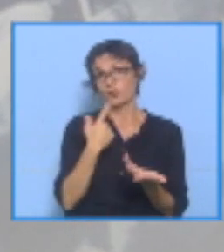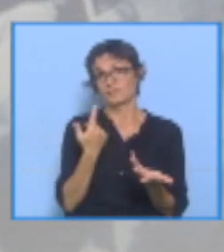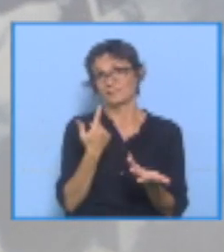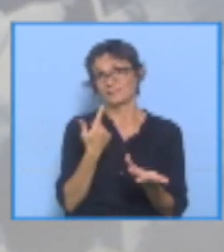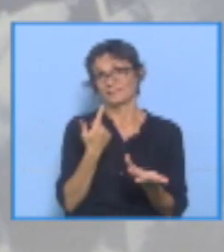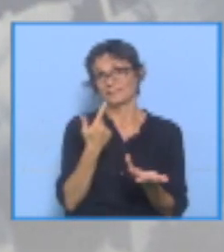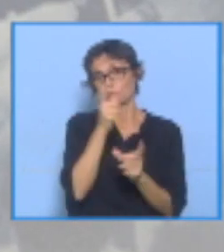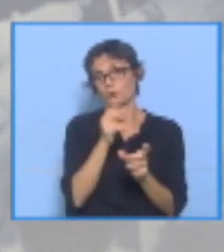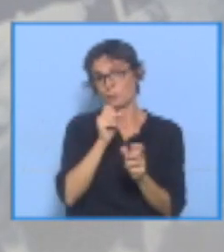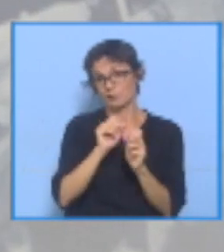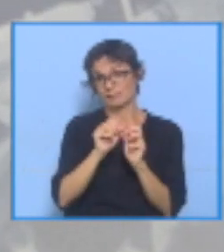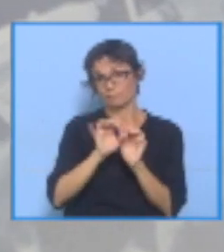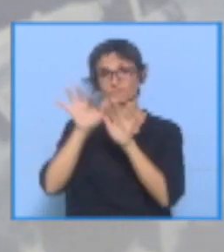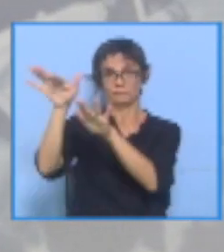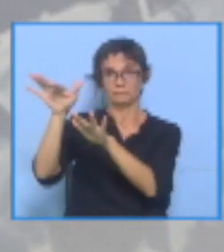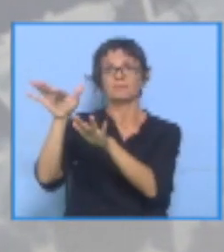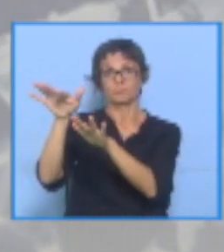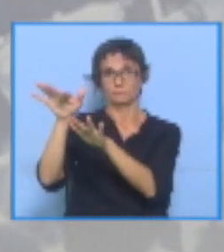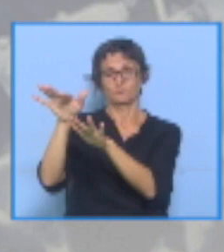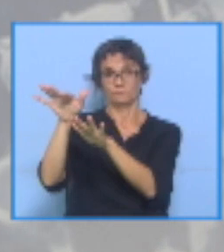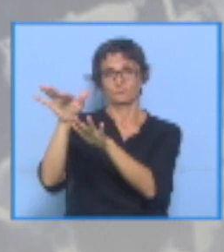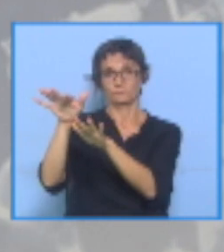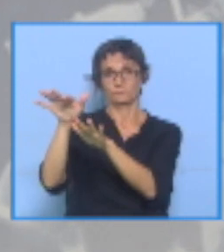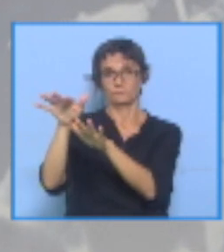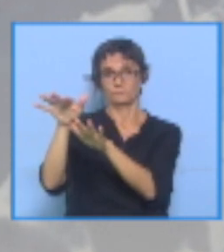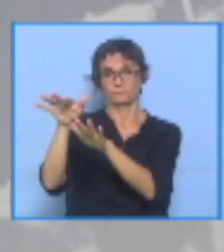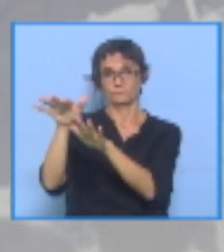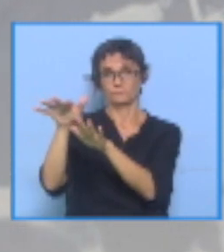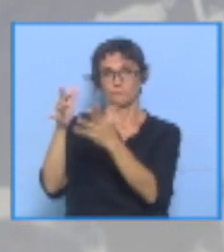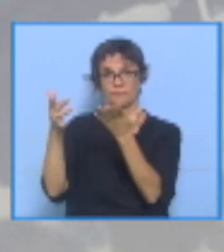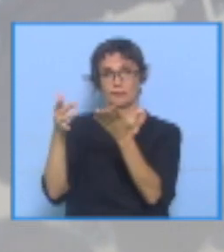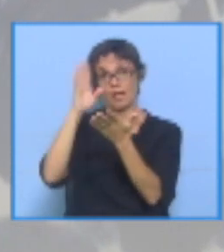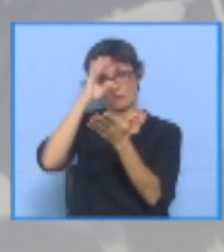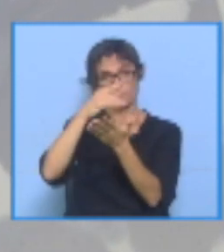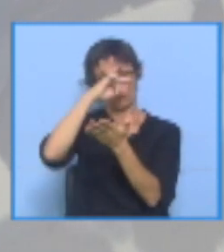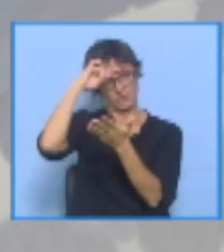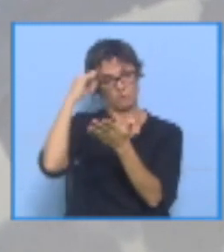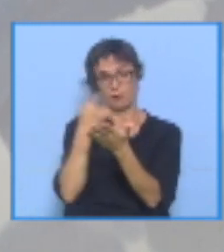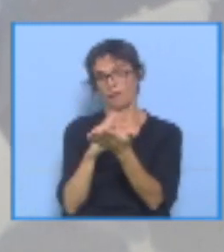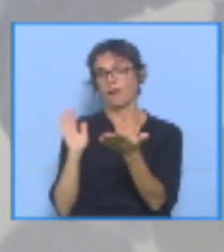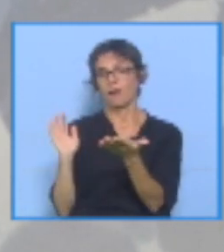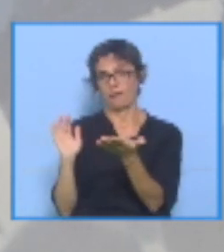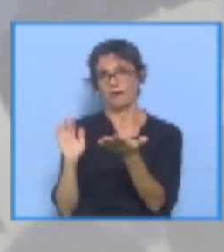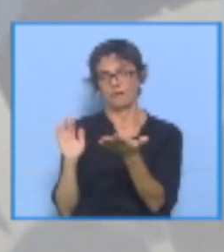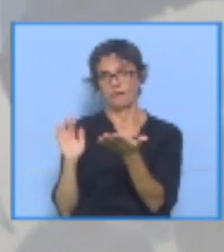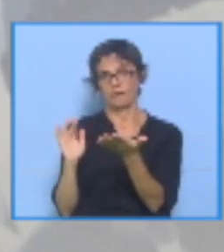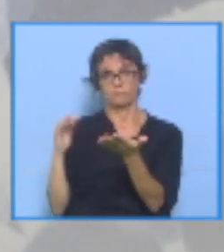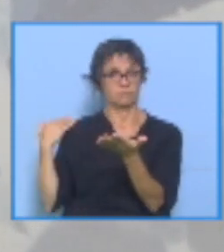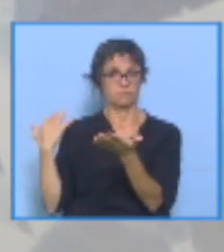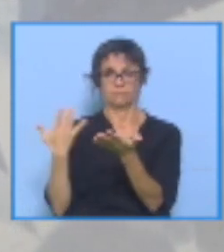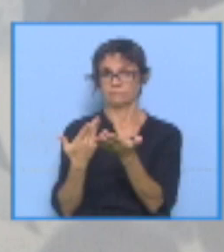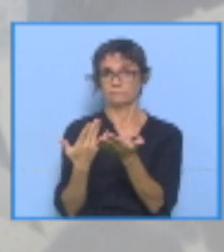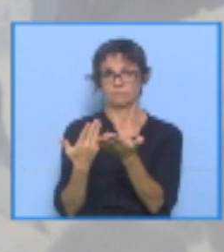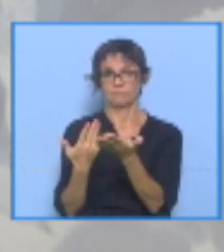Facilita as coisas. Terão os portugueses também, terão uma outra, apesar de todas as dificuldades que existem, mas também terão uma